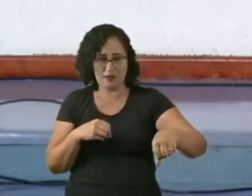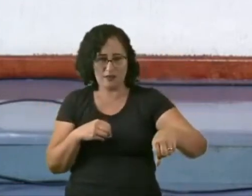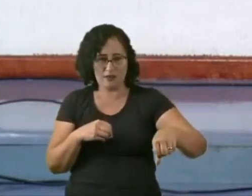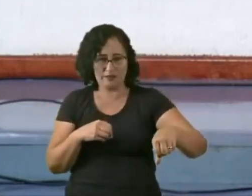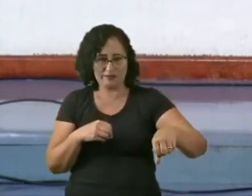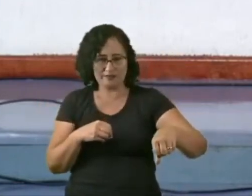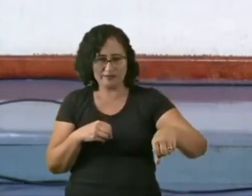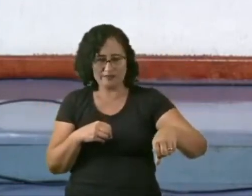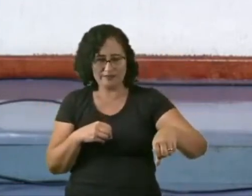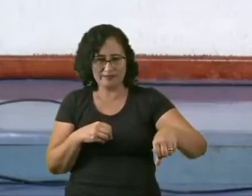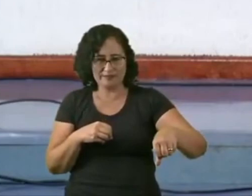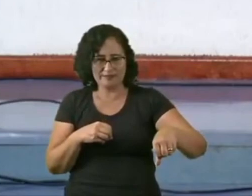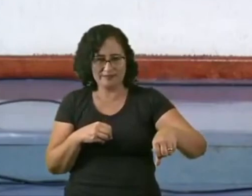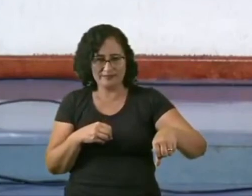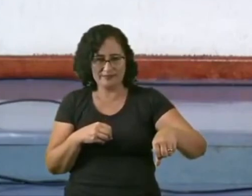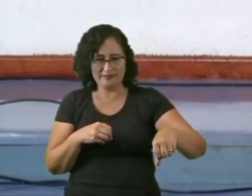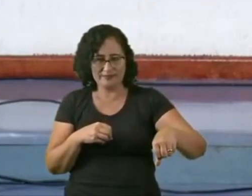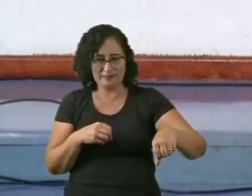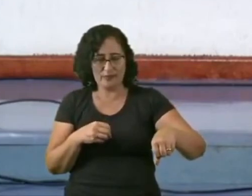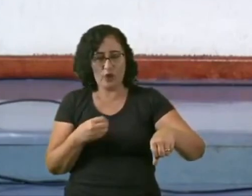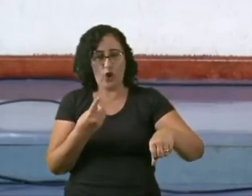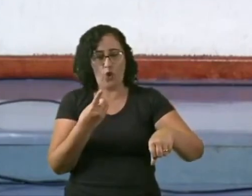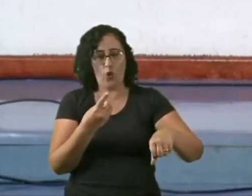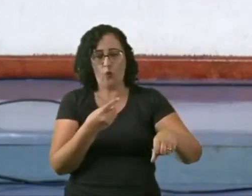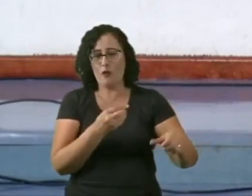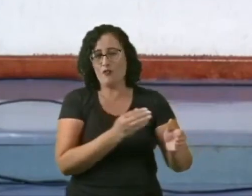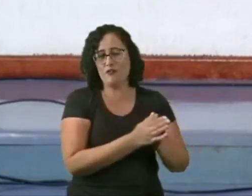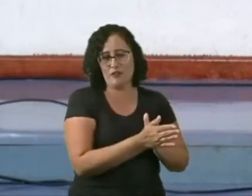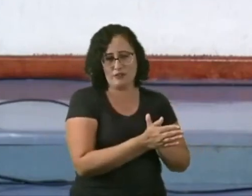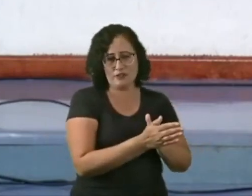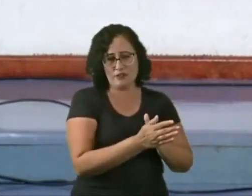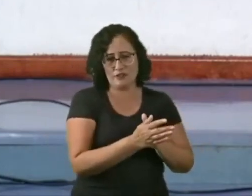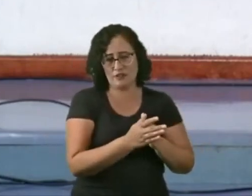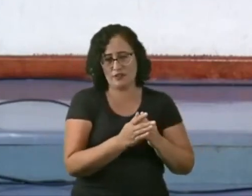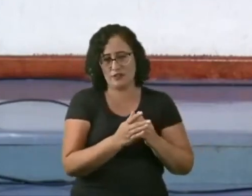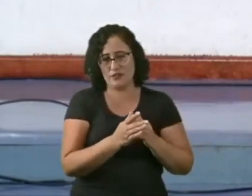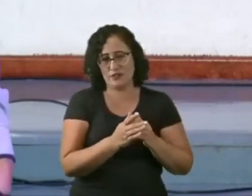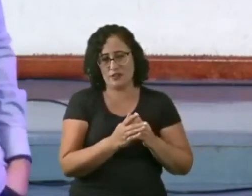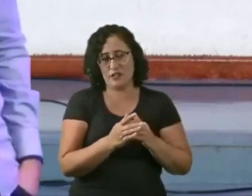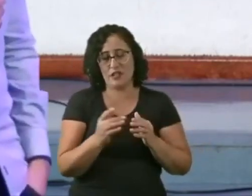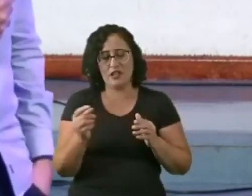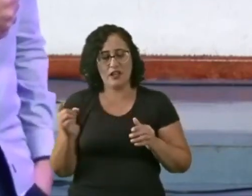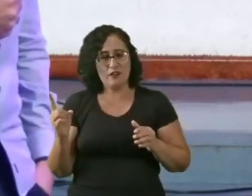Eu não sei como está a sua vida.